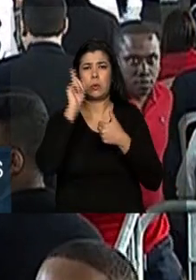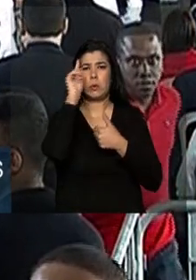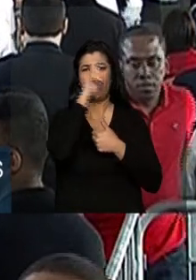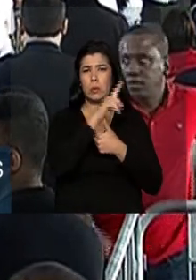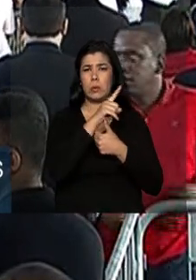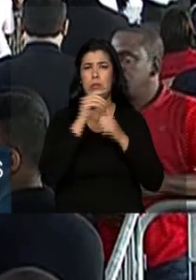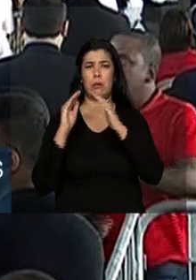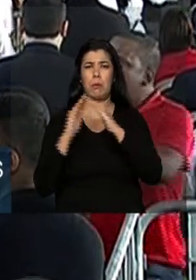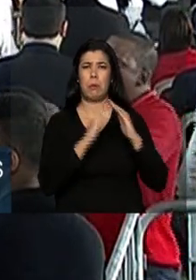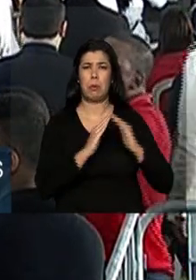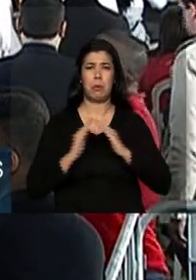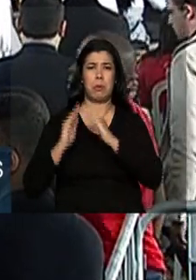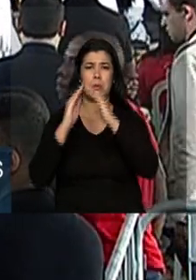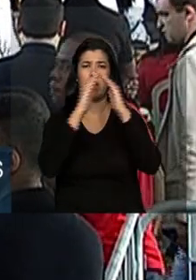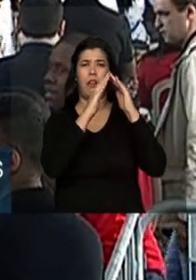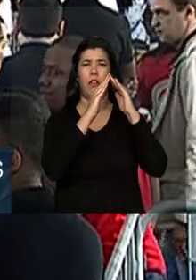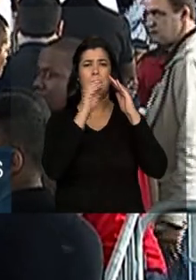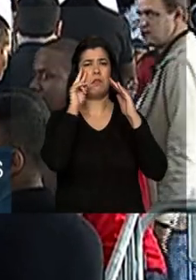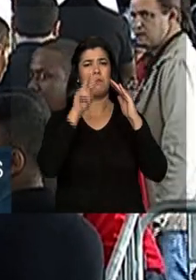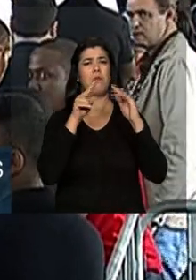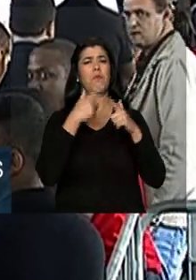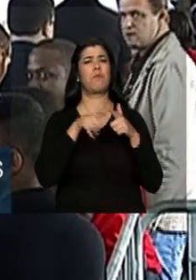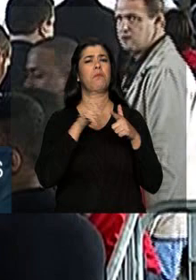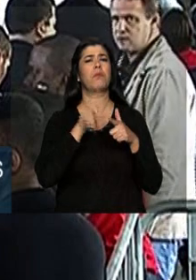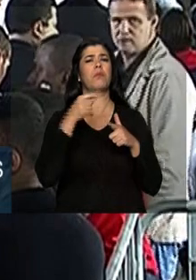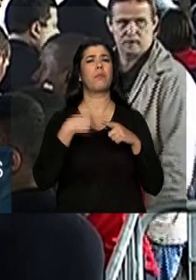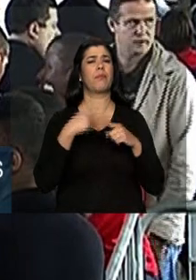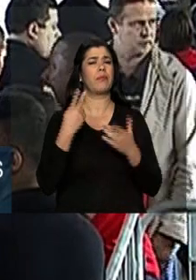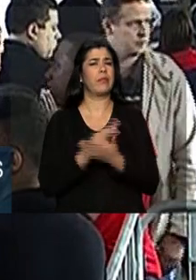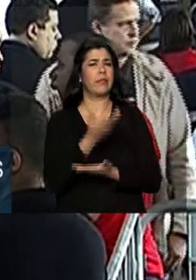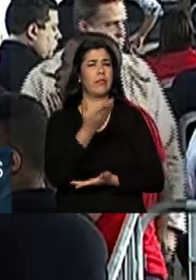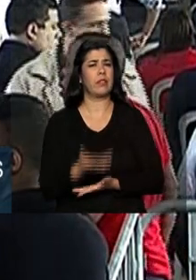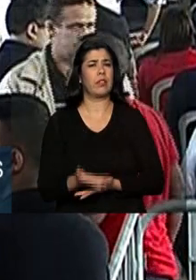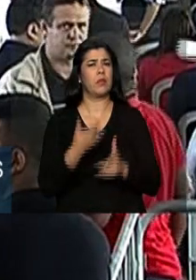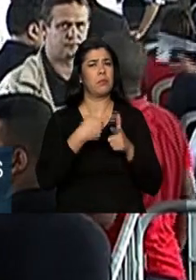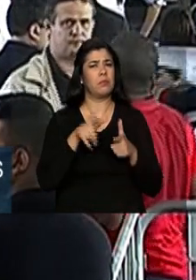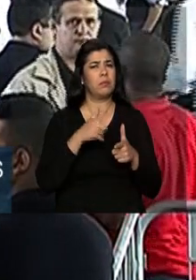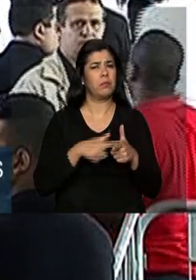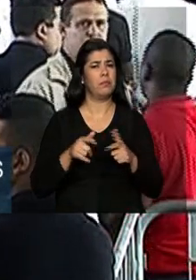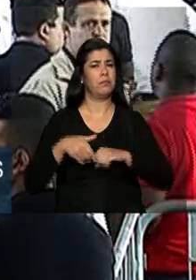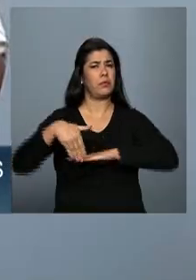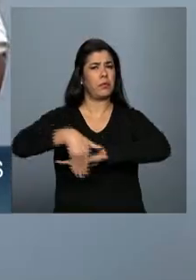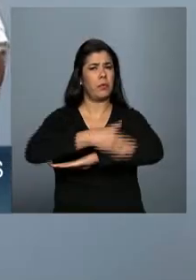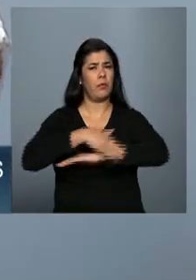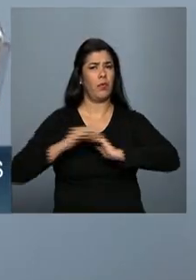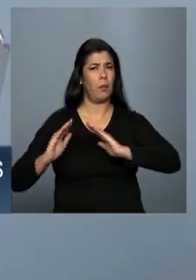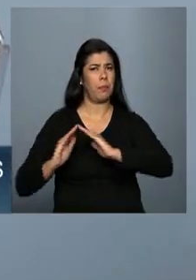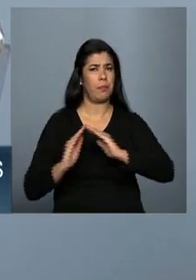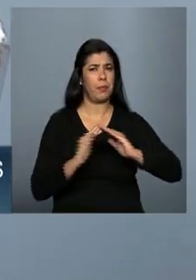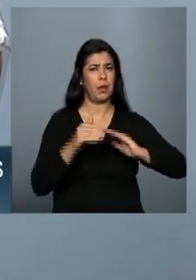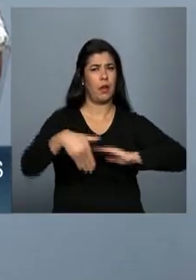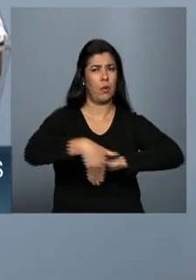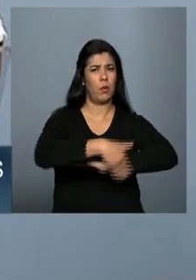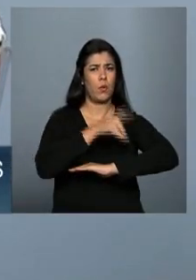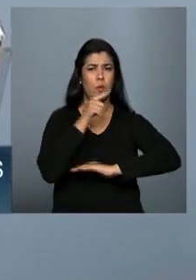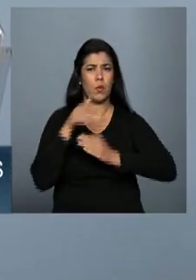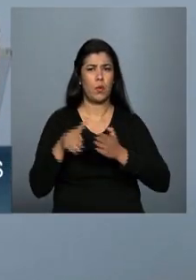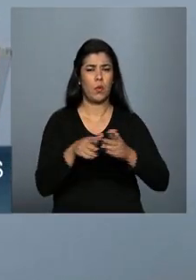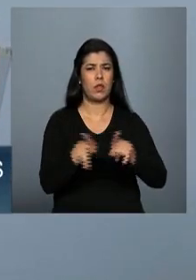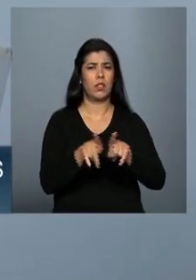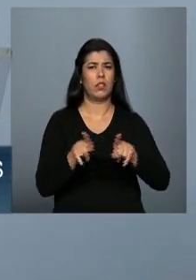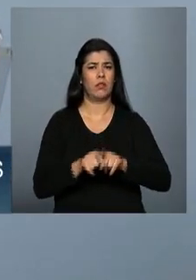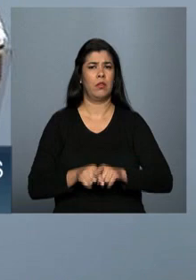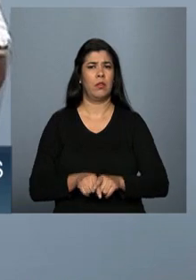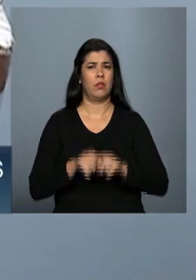entender qual era a razão daquilo. Será que as pessoas moram na beira de um rio ou vão para a beira de uma encosta porque